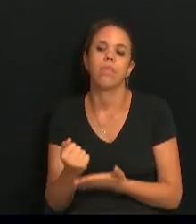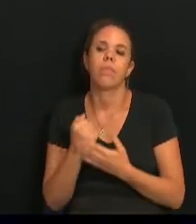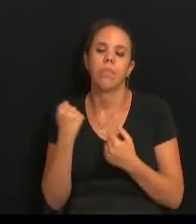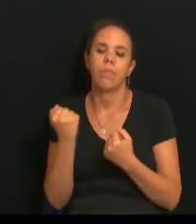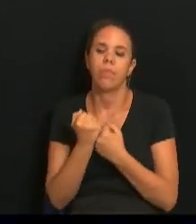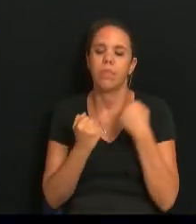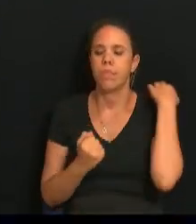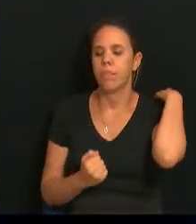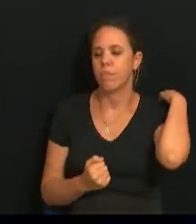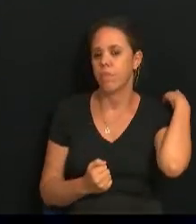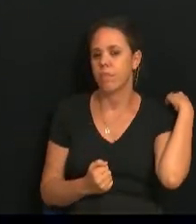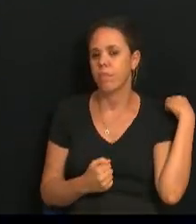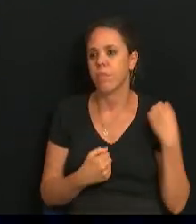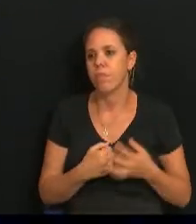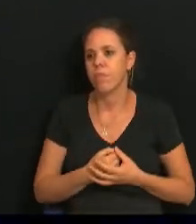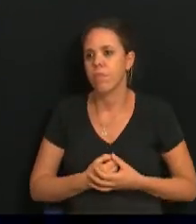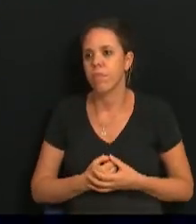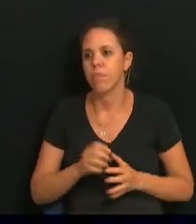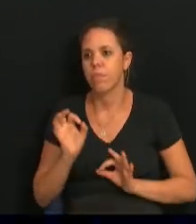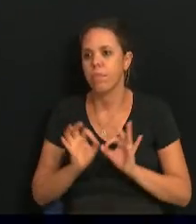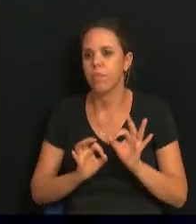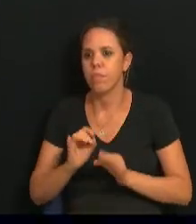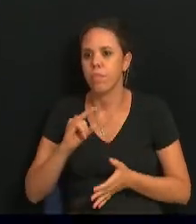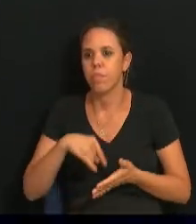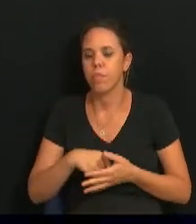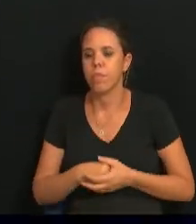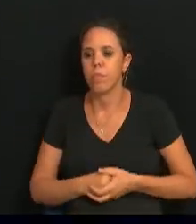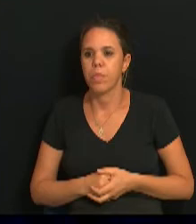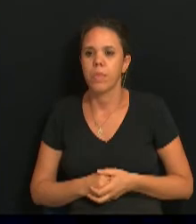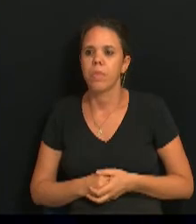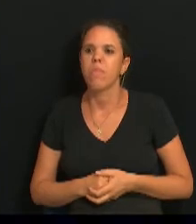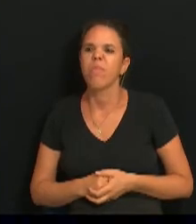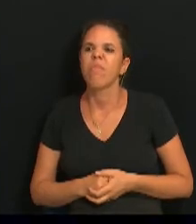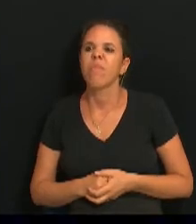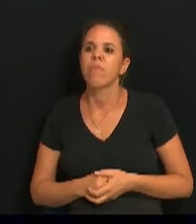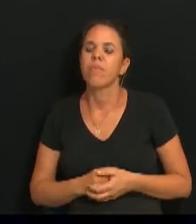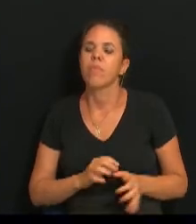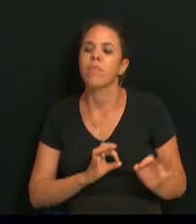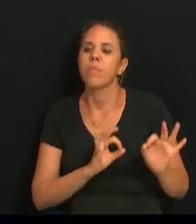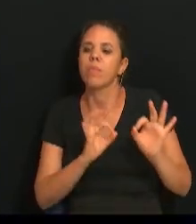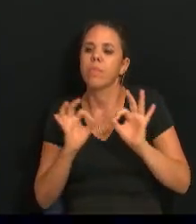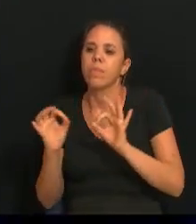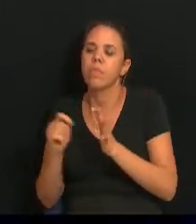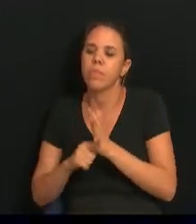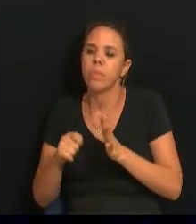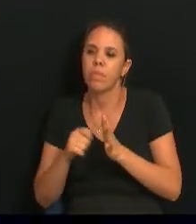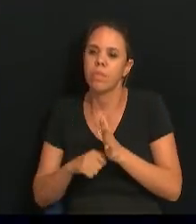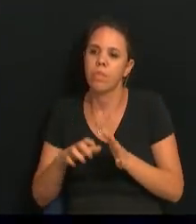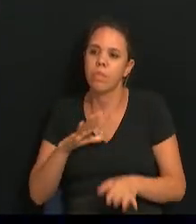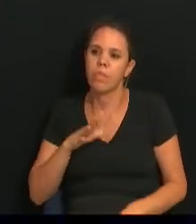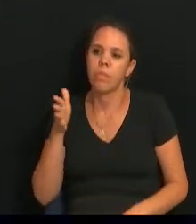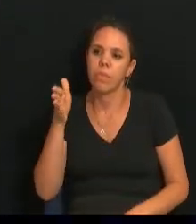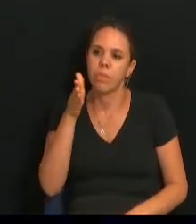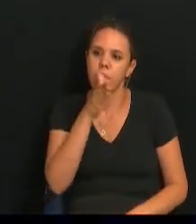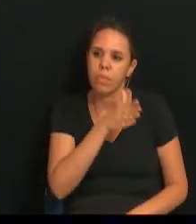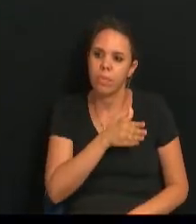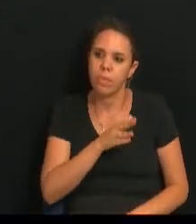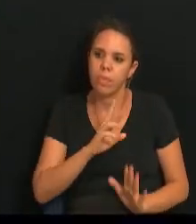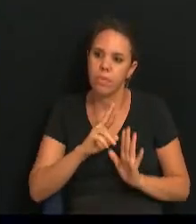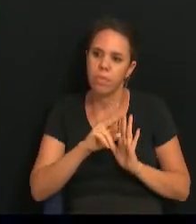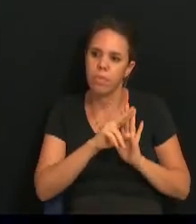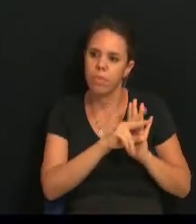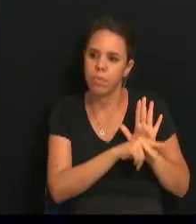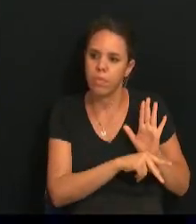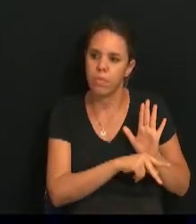assessorado, tem elaborado documentos, tem acompanhado as lutas em algumas cidades, né, várias cidades